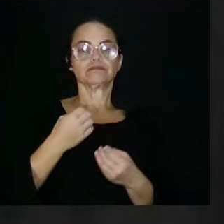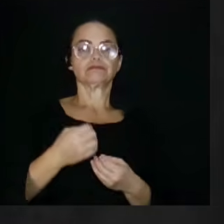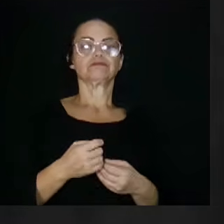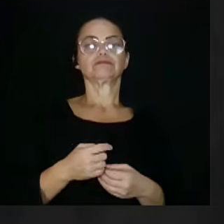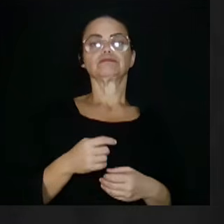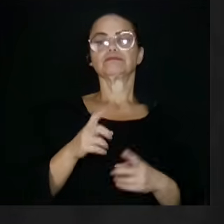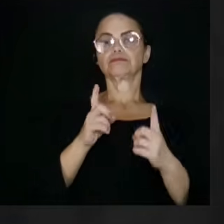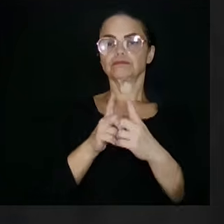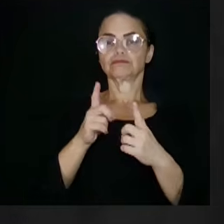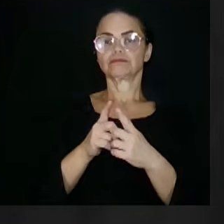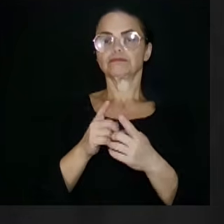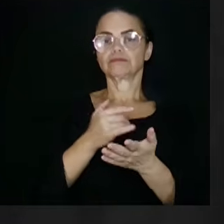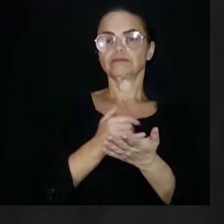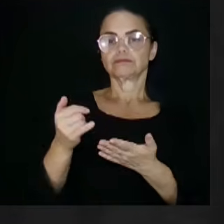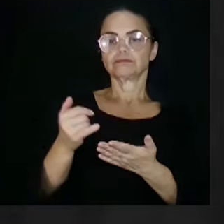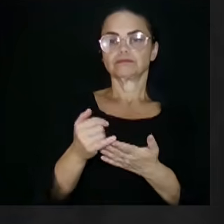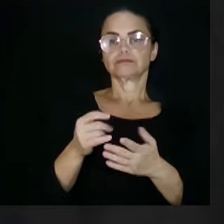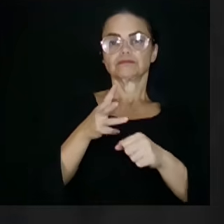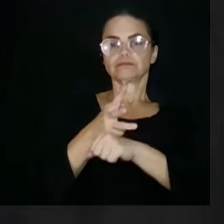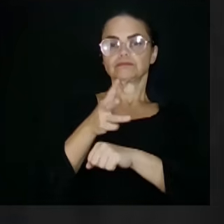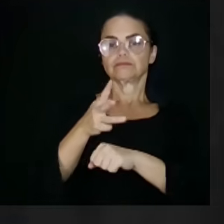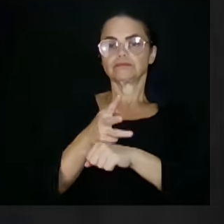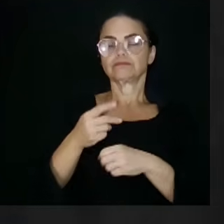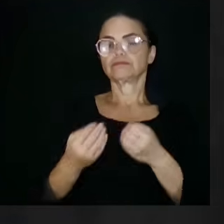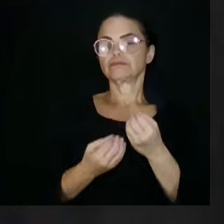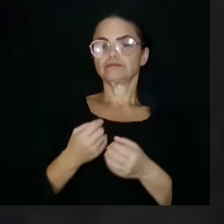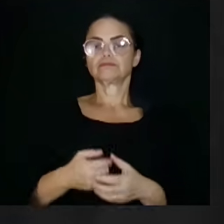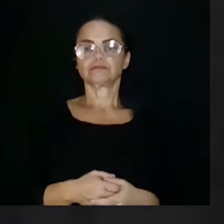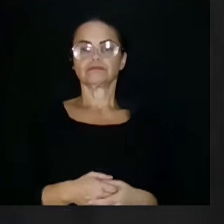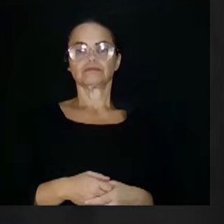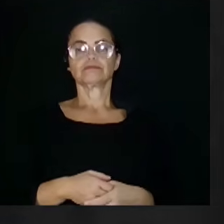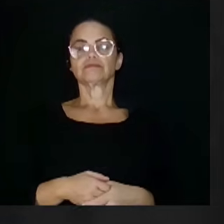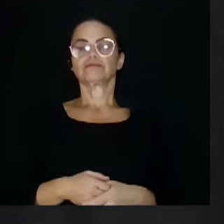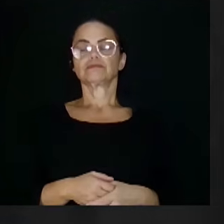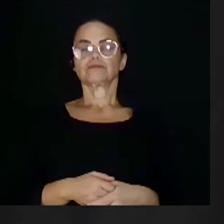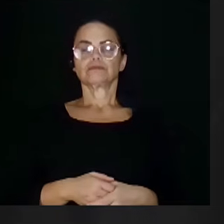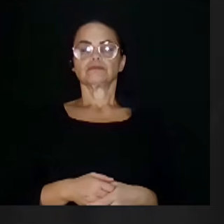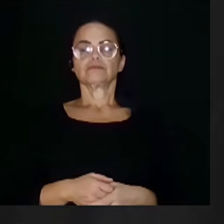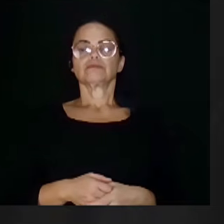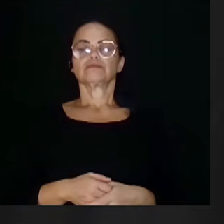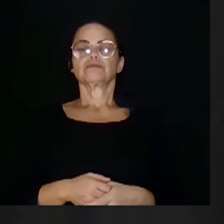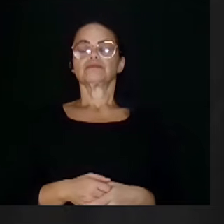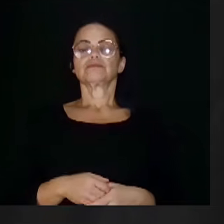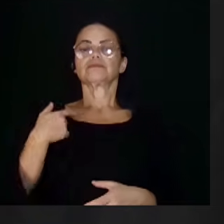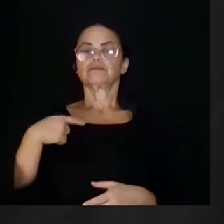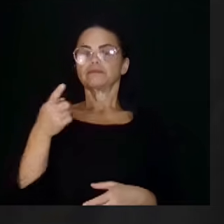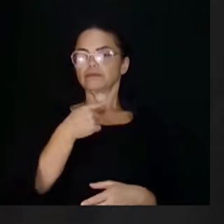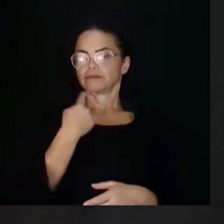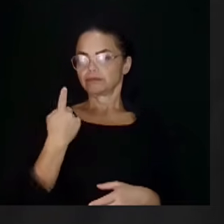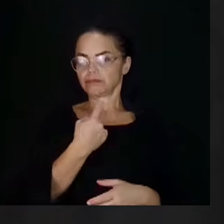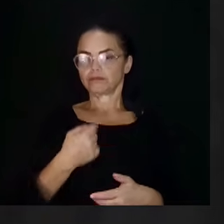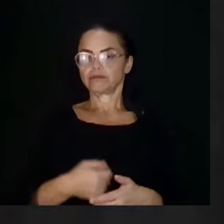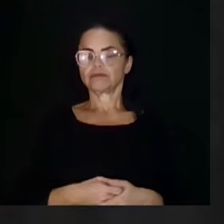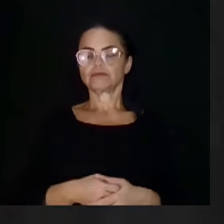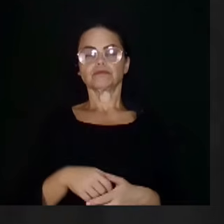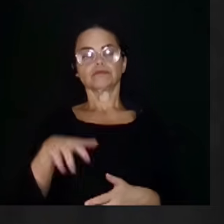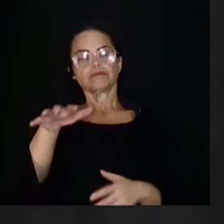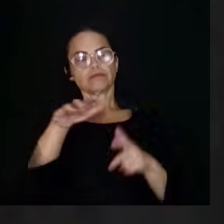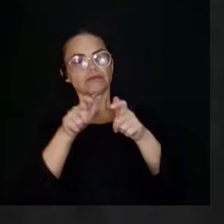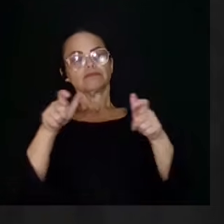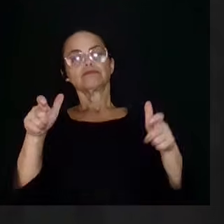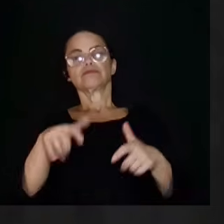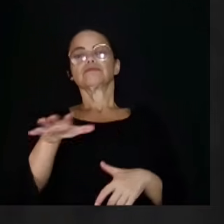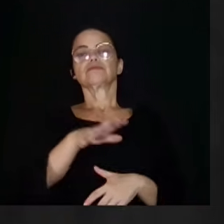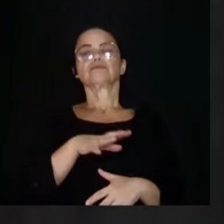pelo WhatsApp. Então, como que funciona? Né? Aí, isso é para a nossa área de abrangência, né? Todos os centros de saúde, não sei se